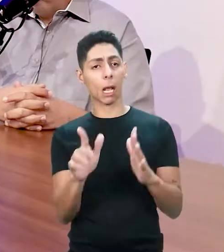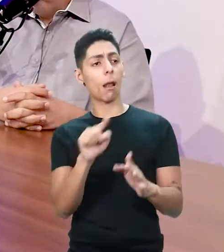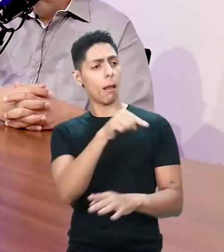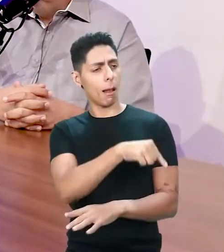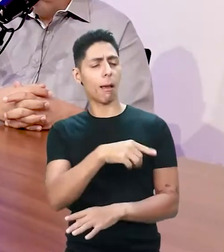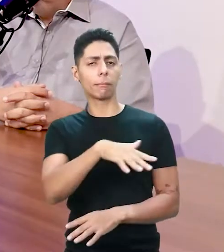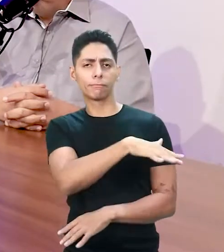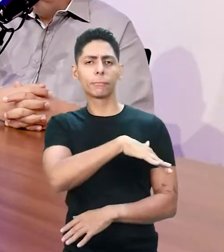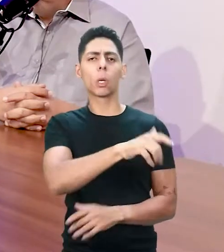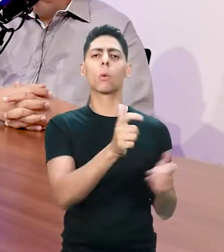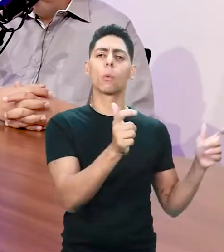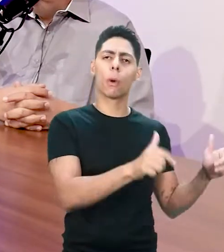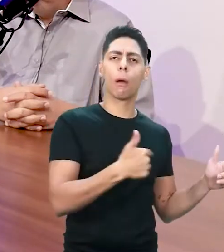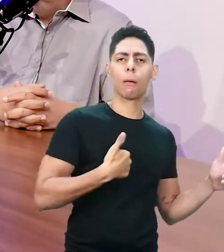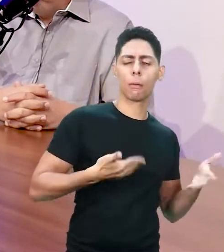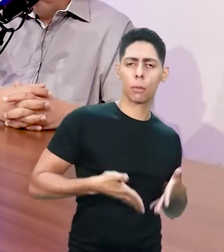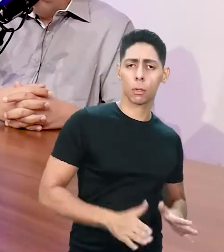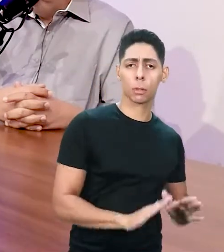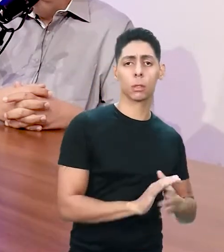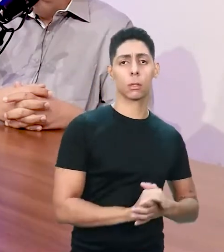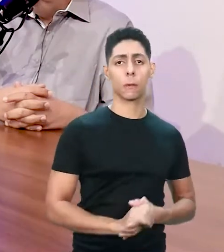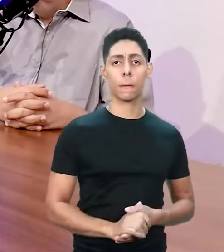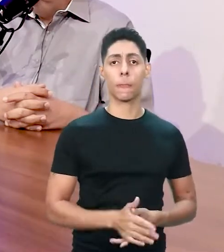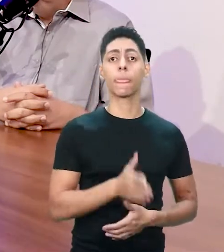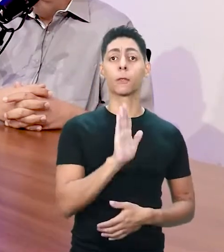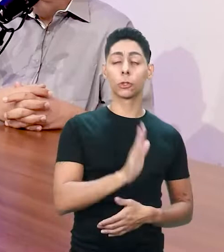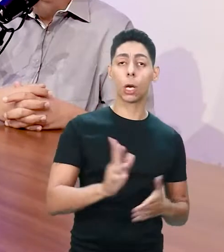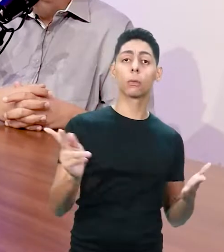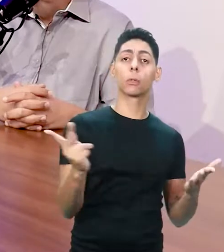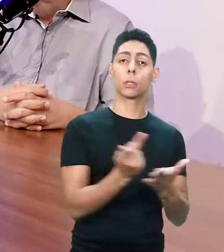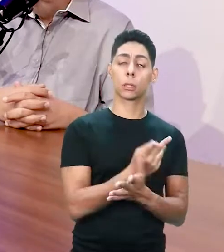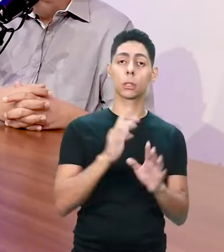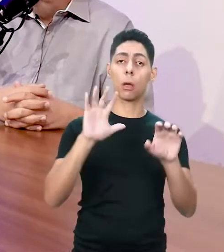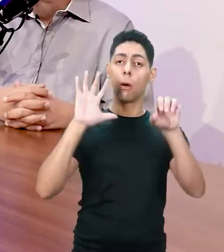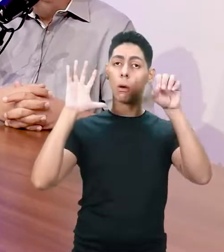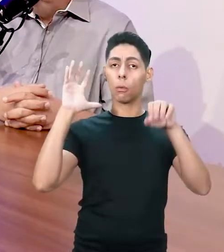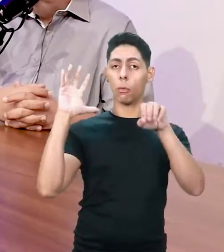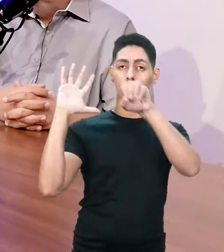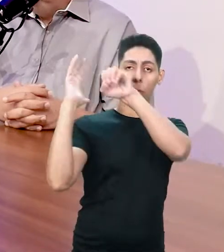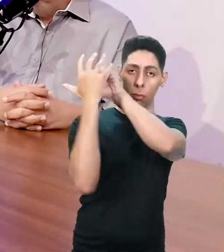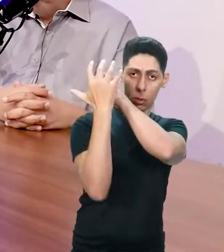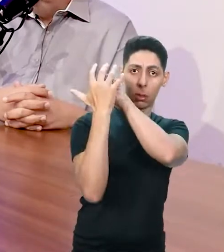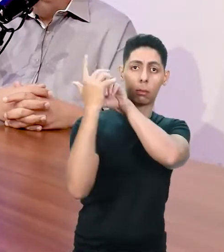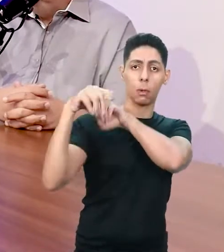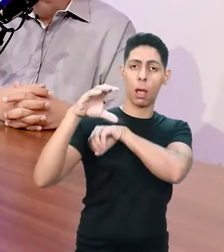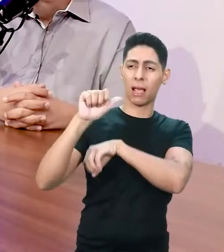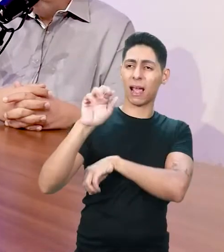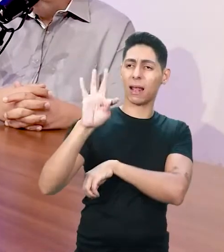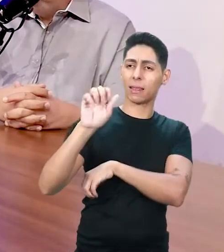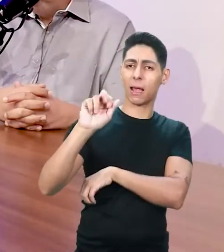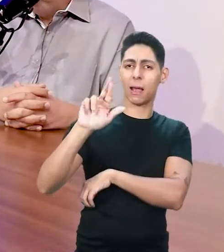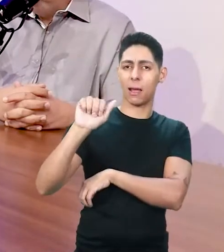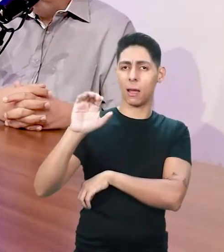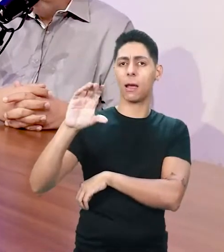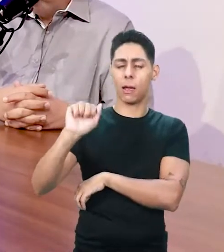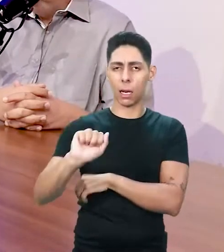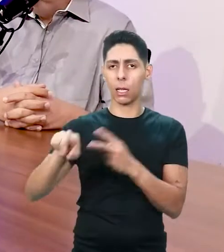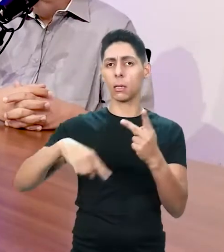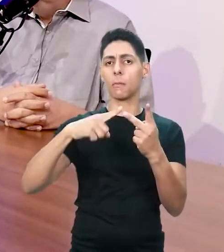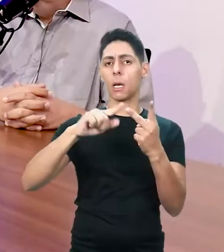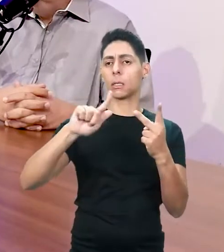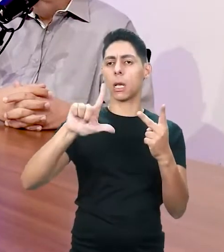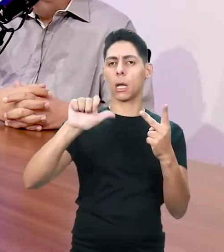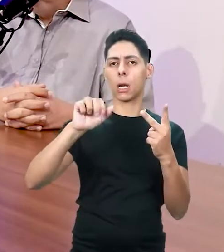nasci. Nasci já com catarata congênita e glaucoma, foram congênitos, né? Tanto a catarata e o glaucoma